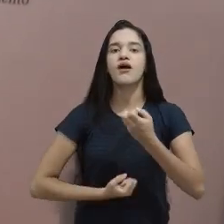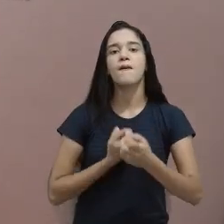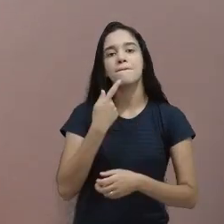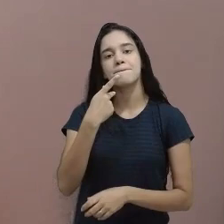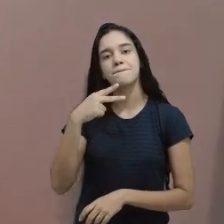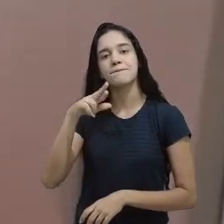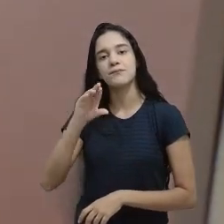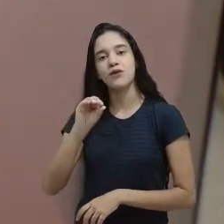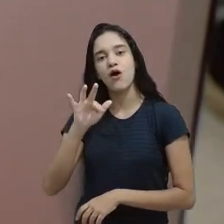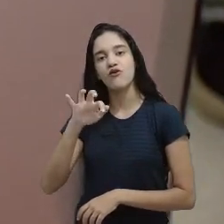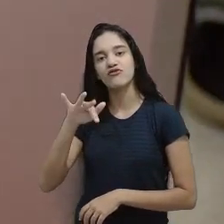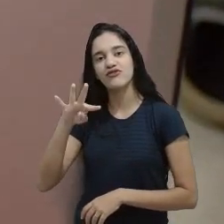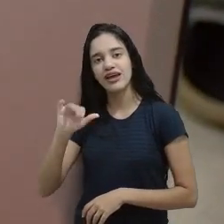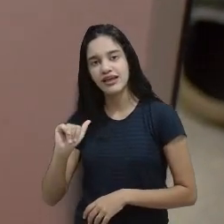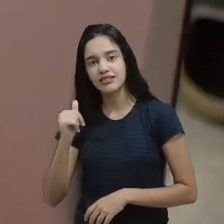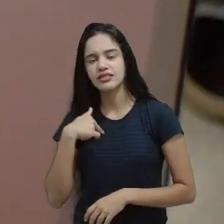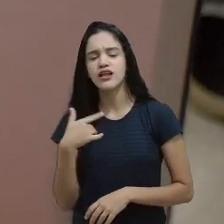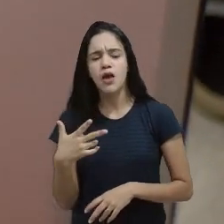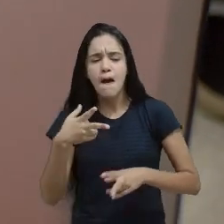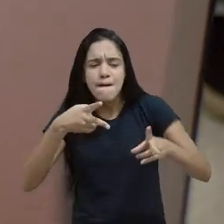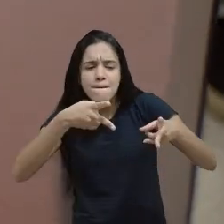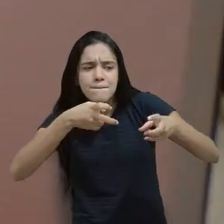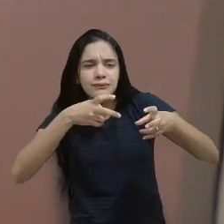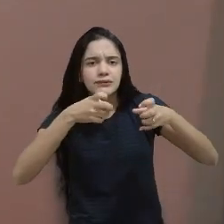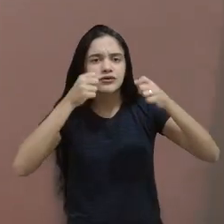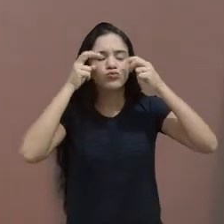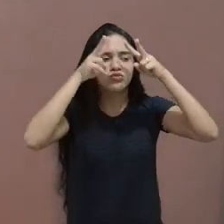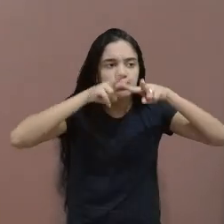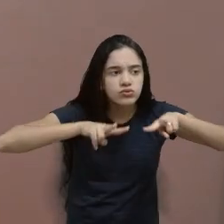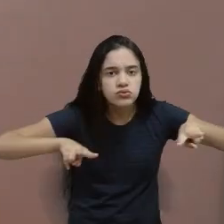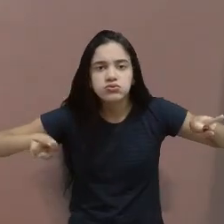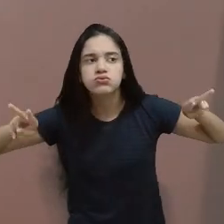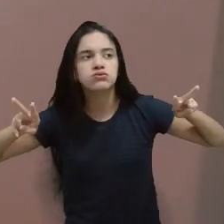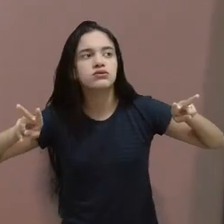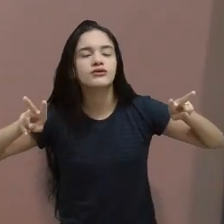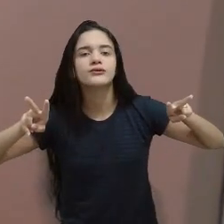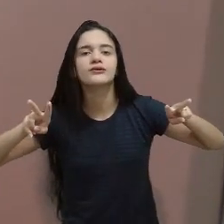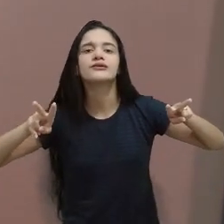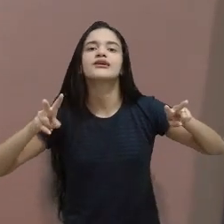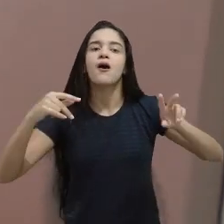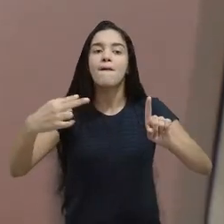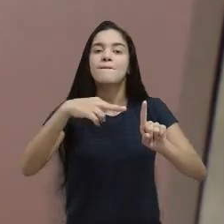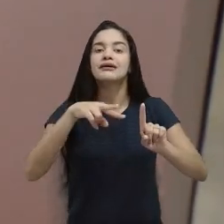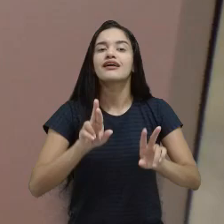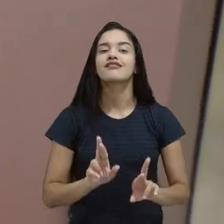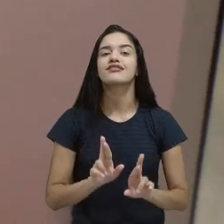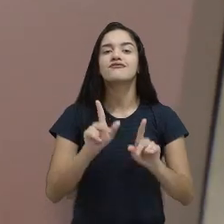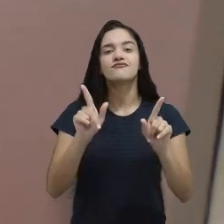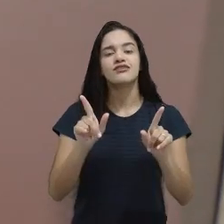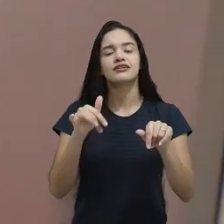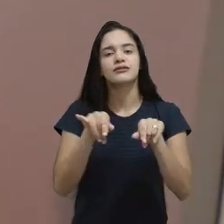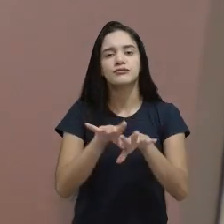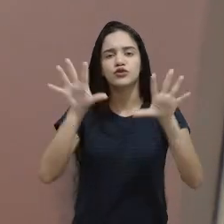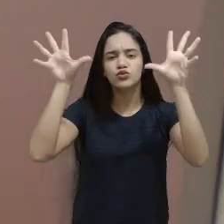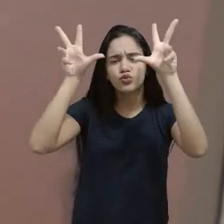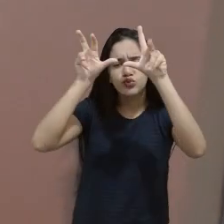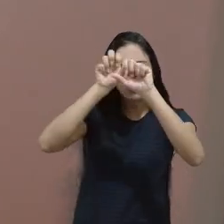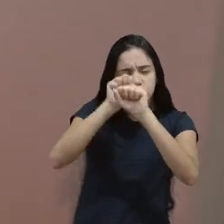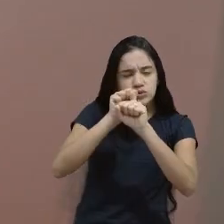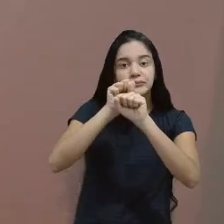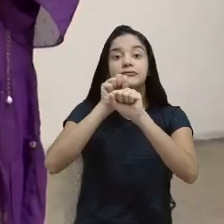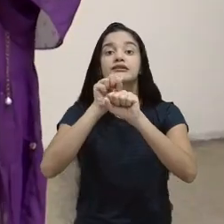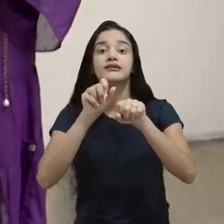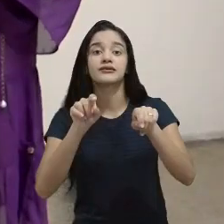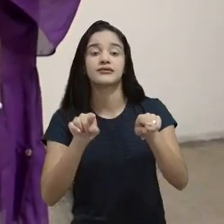é? Porque ele lança seus olhos para além dessa realidade dura, triste, escura, né?